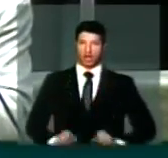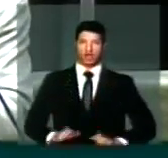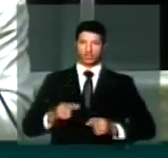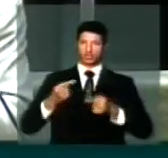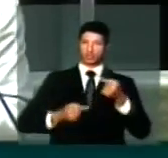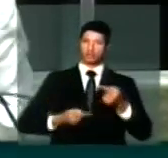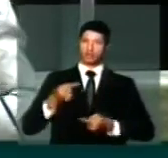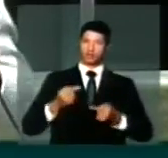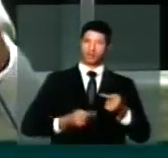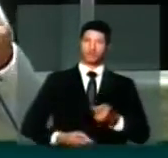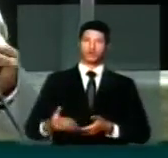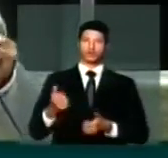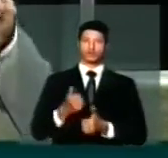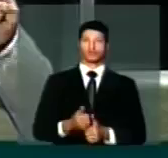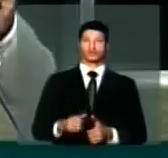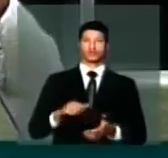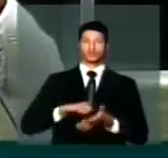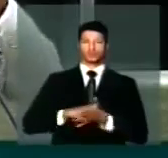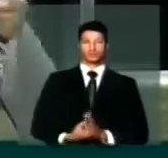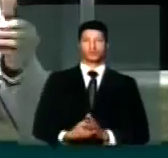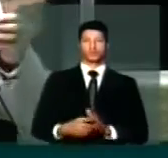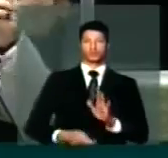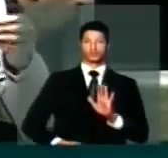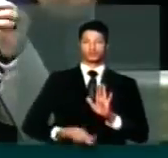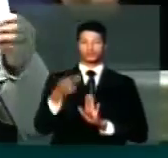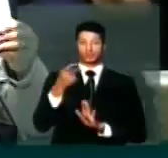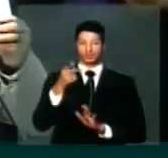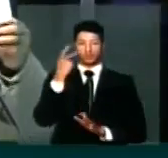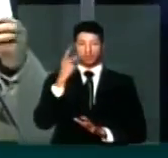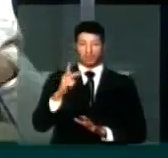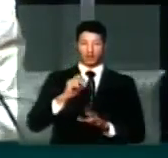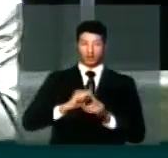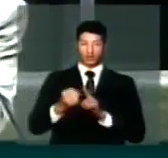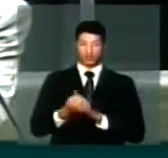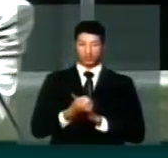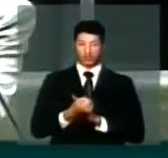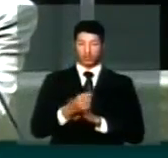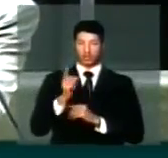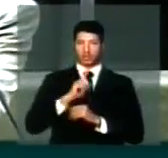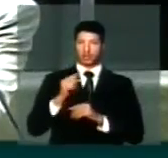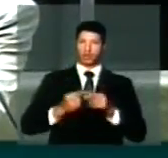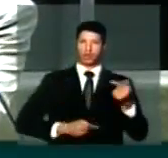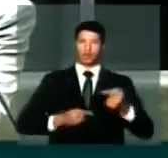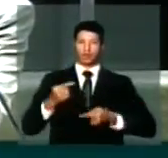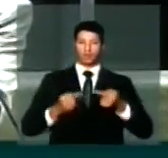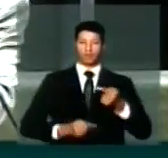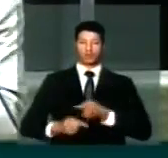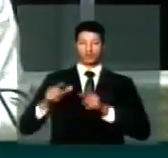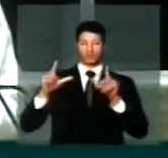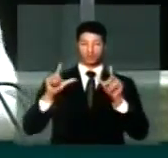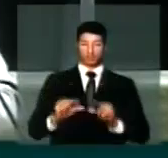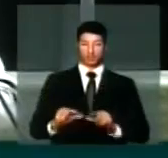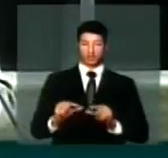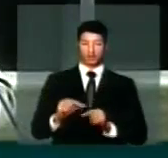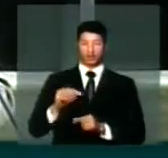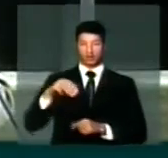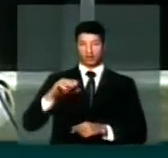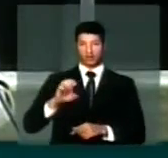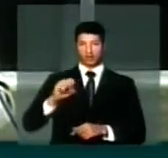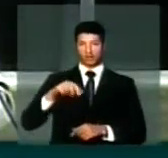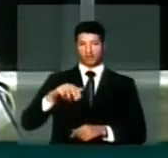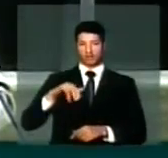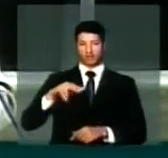política pressupõe o embate de projetos para a sociedade e não a política menor,